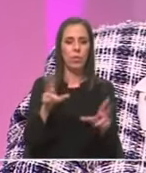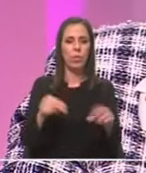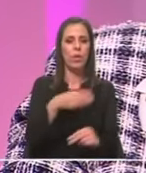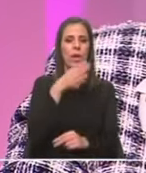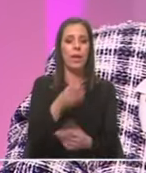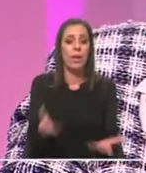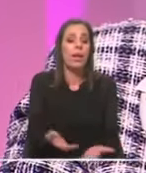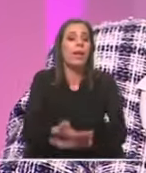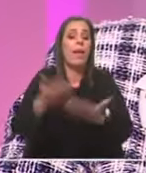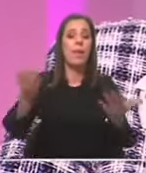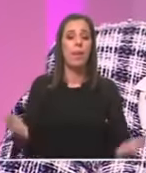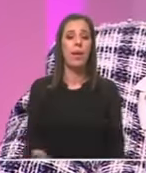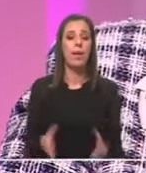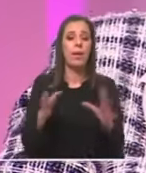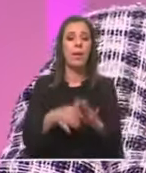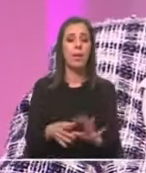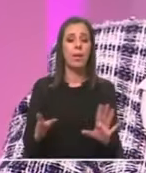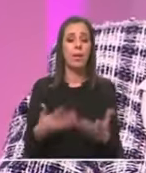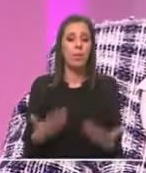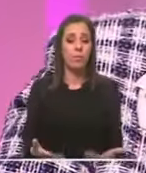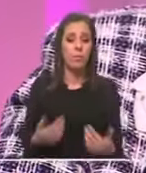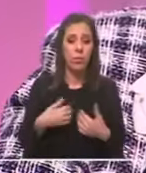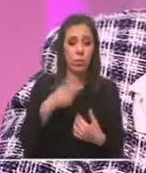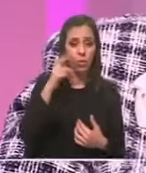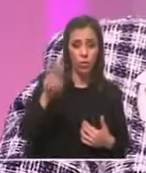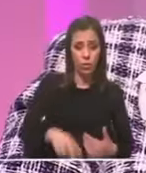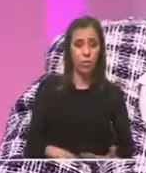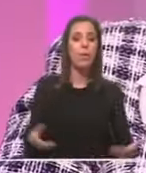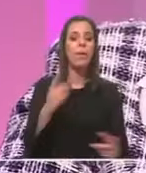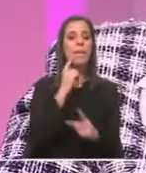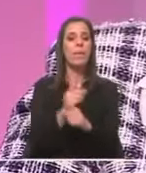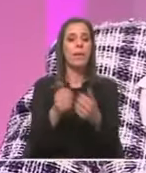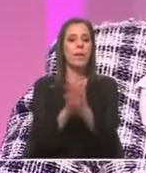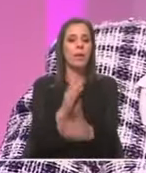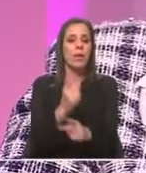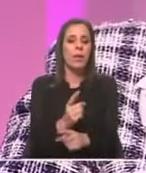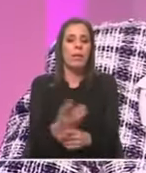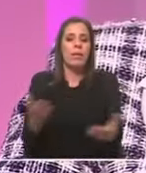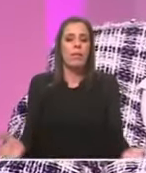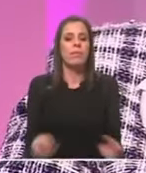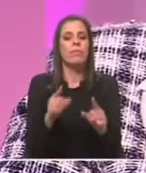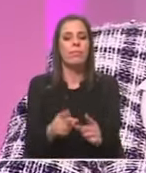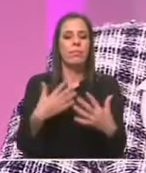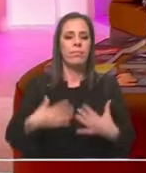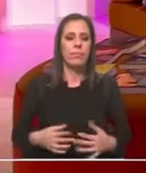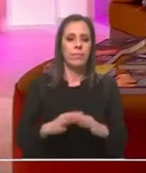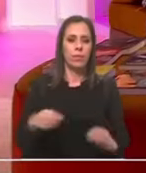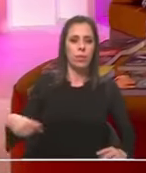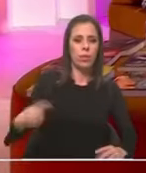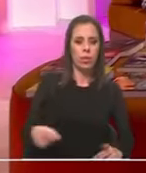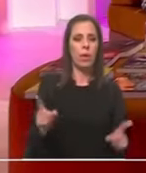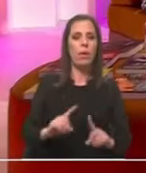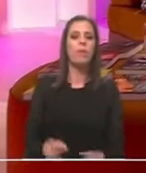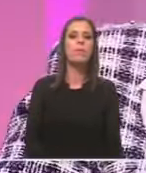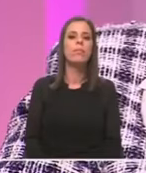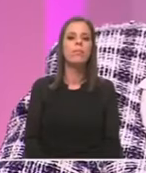empreguei mas está bem mas é o que tem a ver com com o que eu estou a ver aqui mantém-se tudo igual Ou seja a Paula arranja-se assim todos os dias não